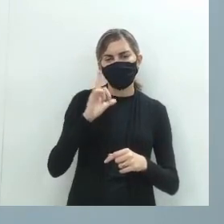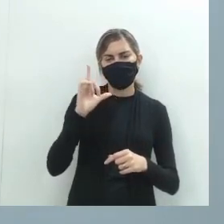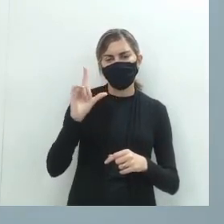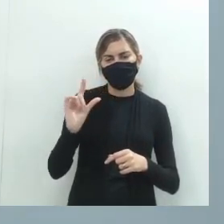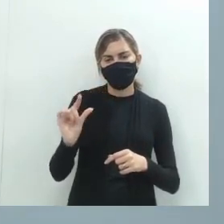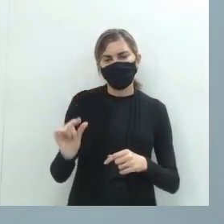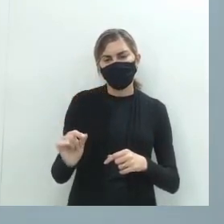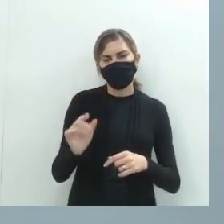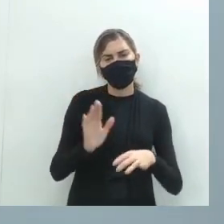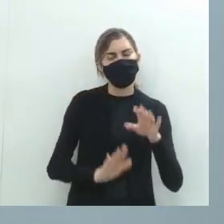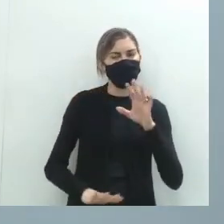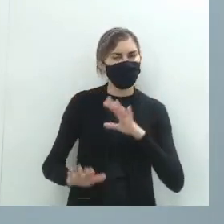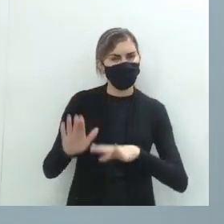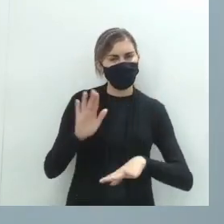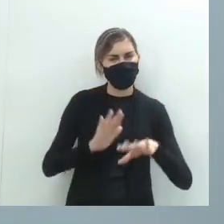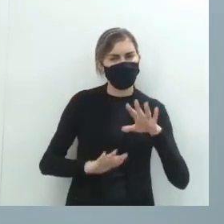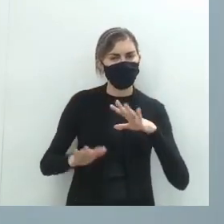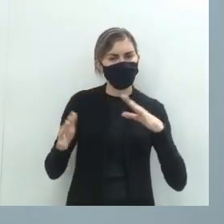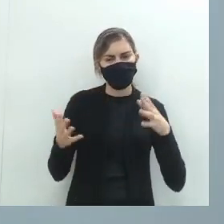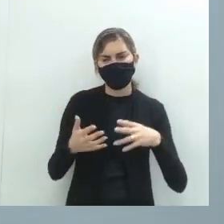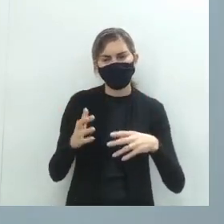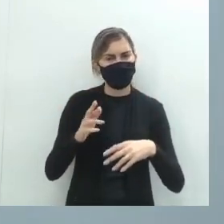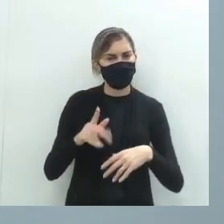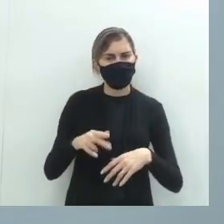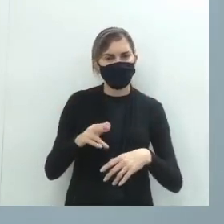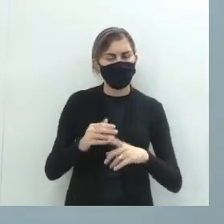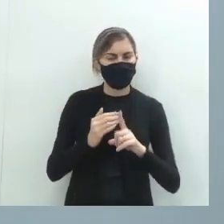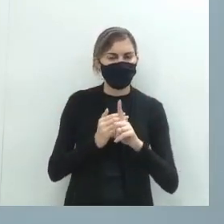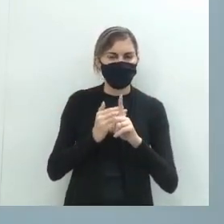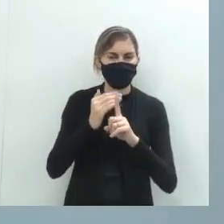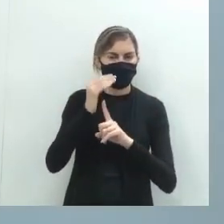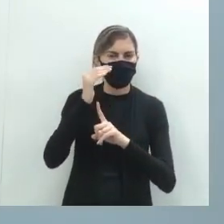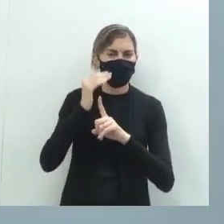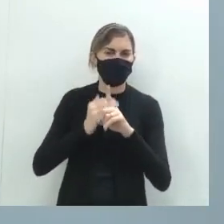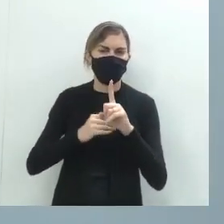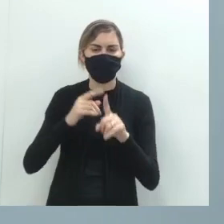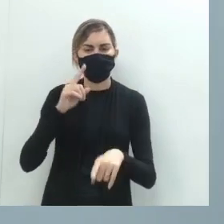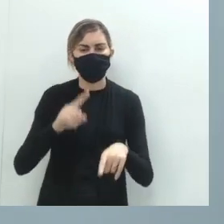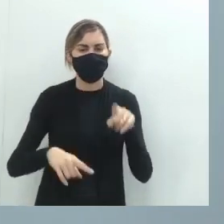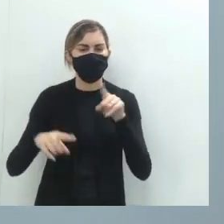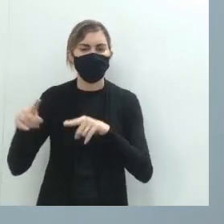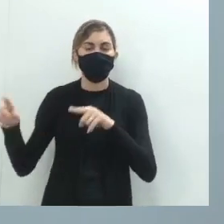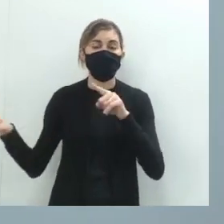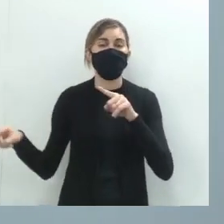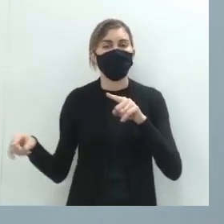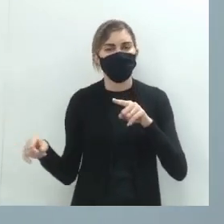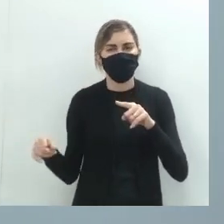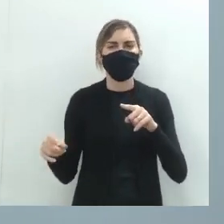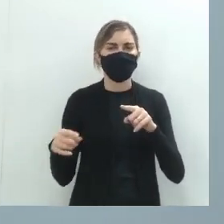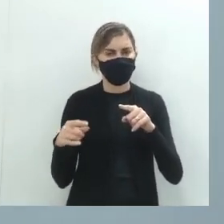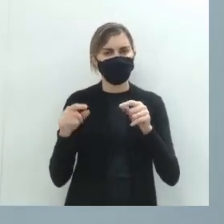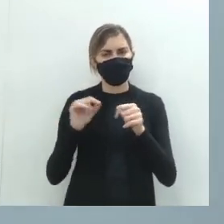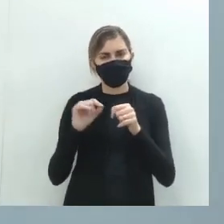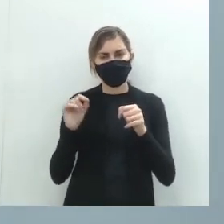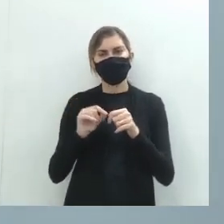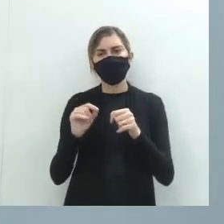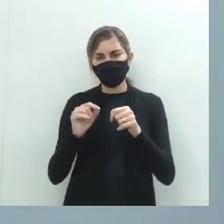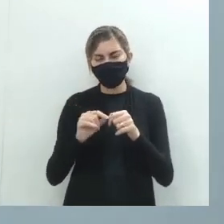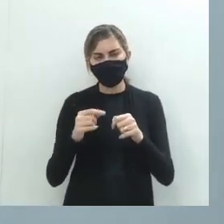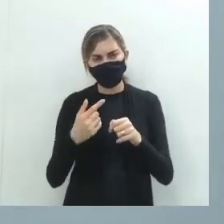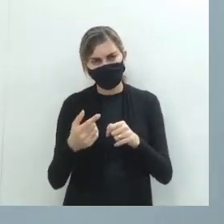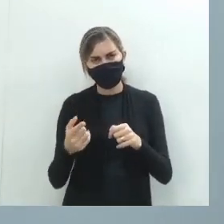redução. Cuidado que agora não é temperatura, é variação da temperatura. 5